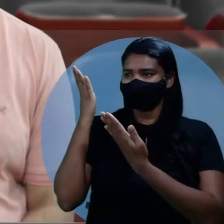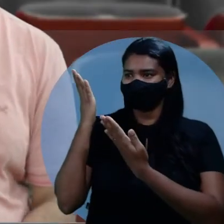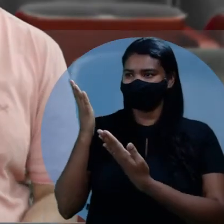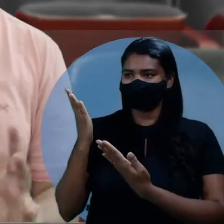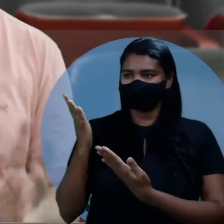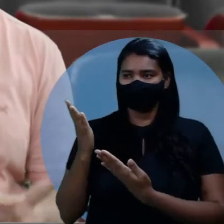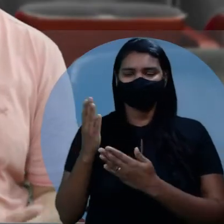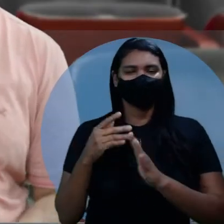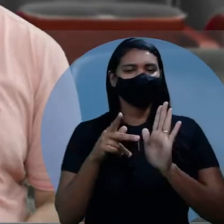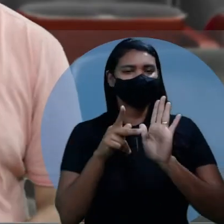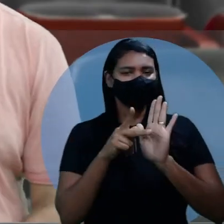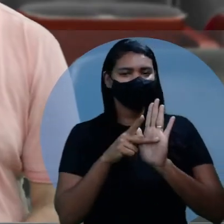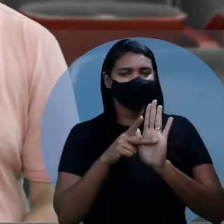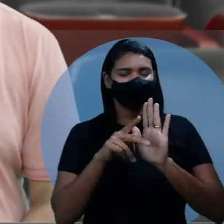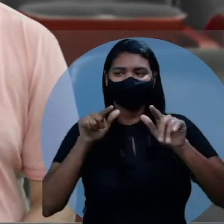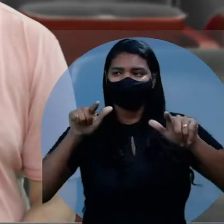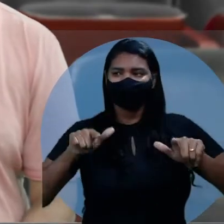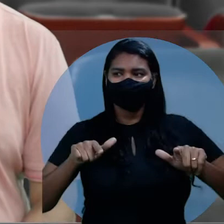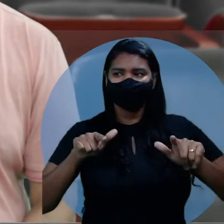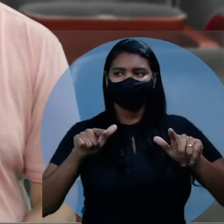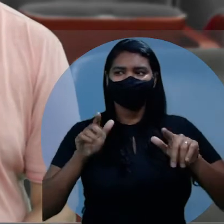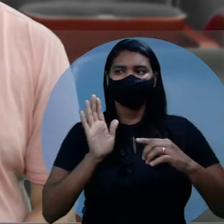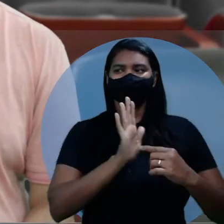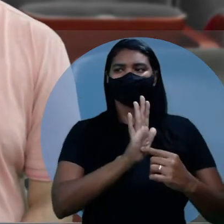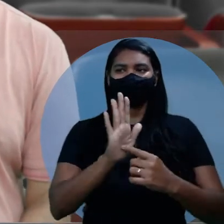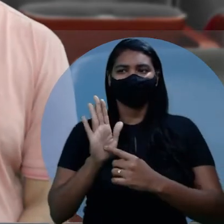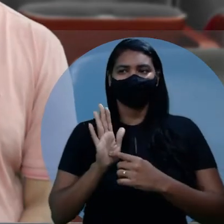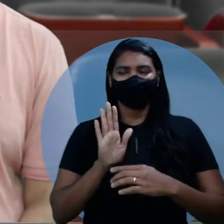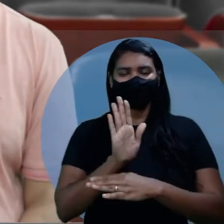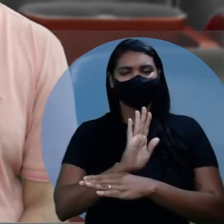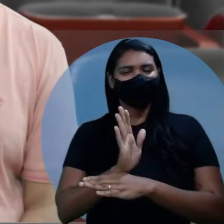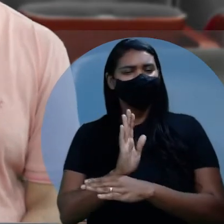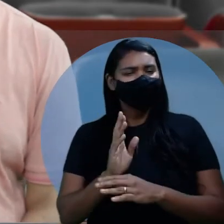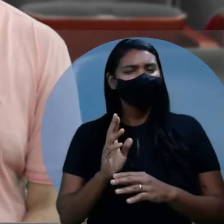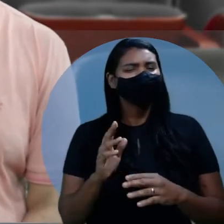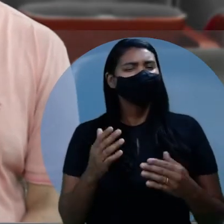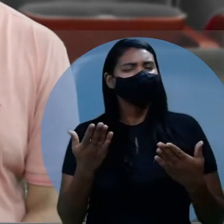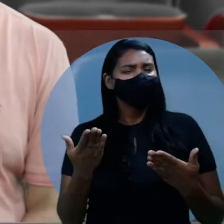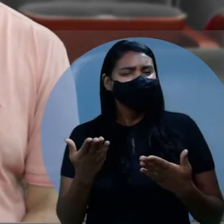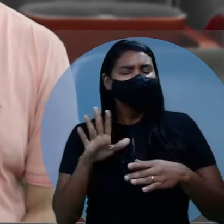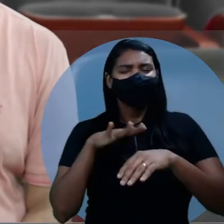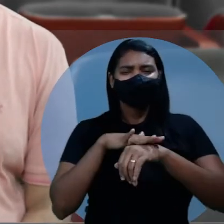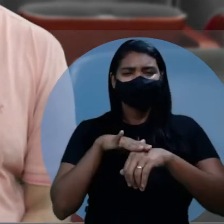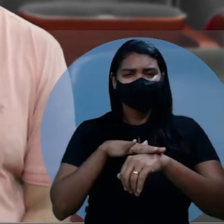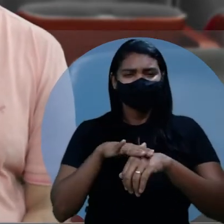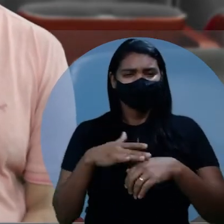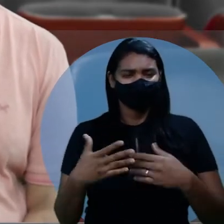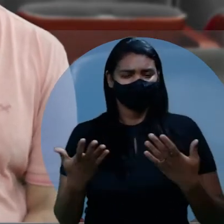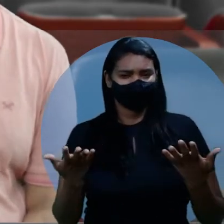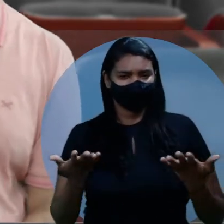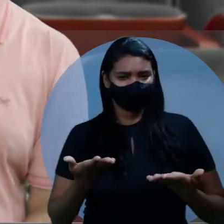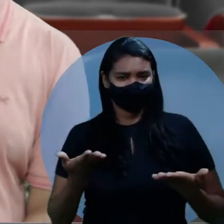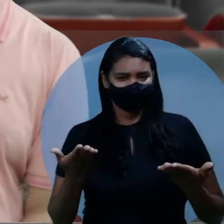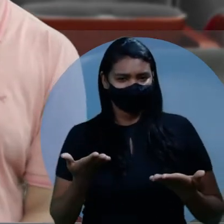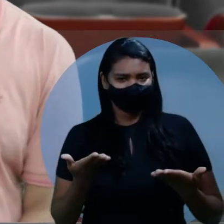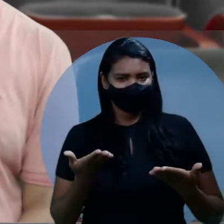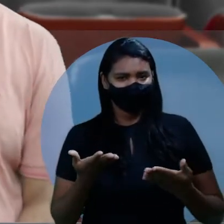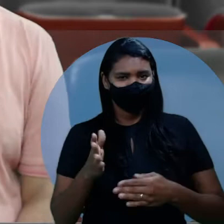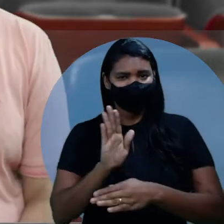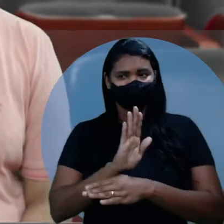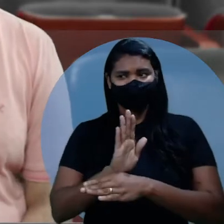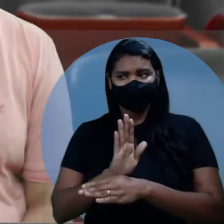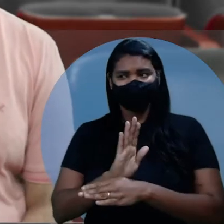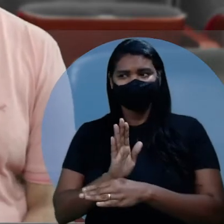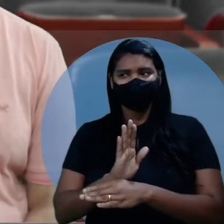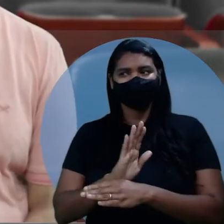lembrar que o próprio cenário aqui já nos traz essa questão, não é? Interessante, né? A gente vai conversar um pouco hoje sobre esse cinema